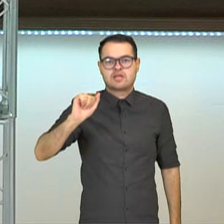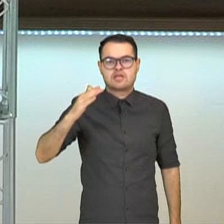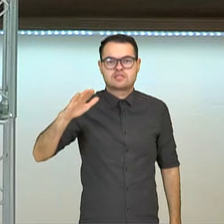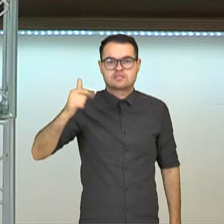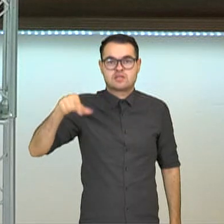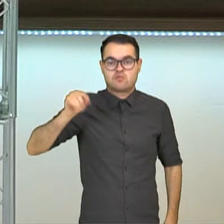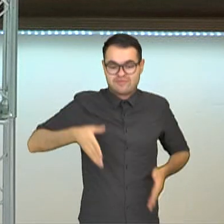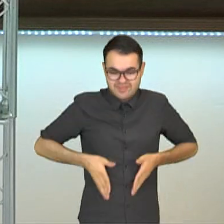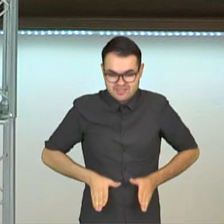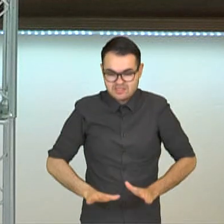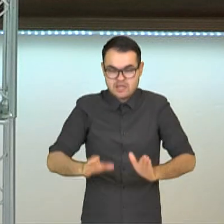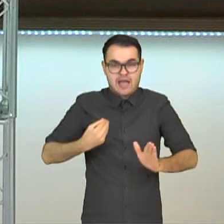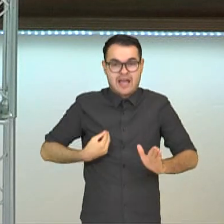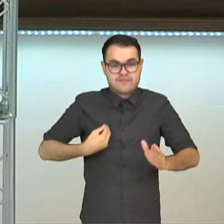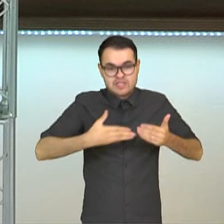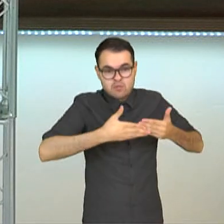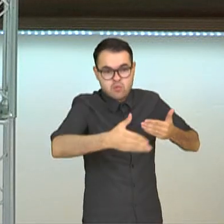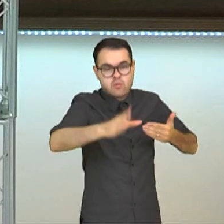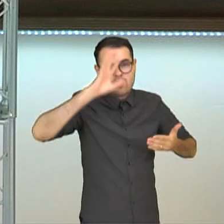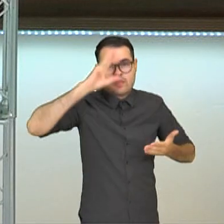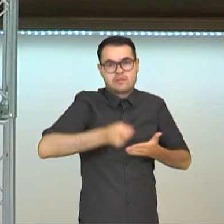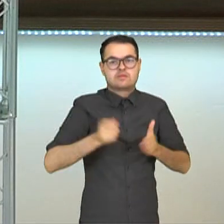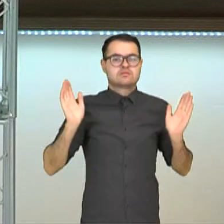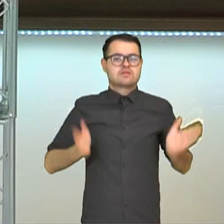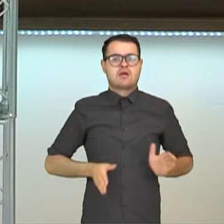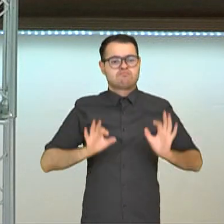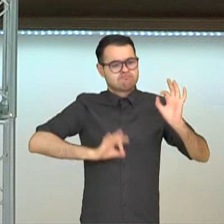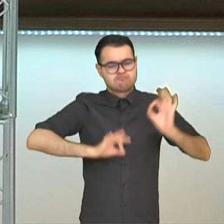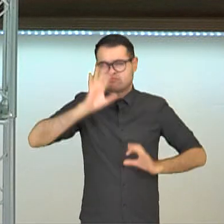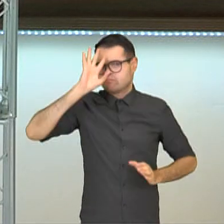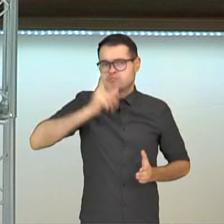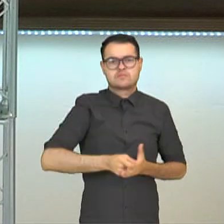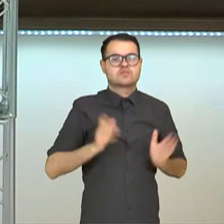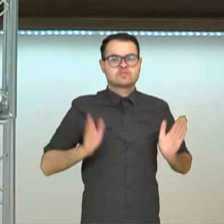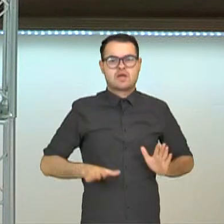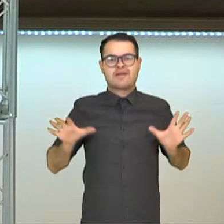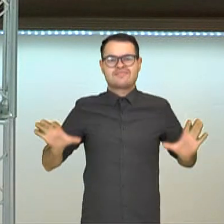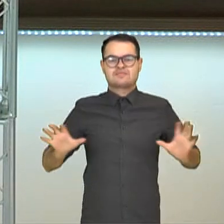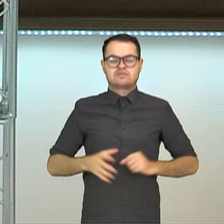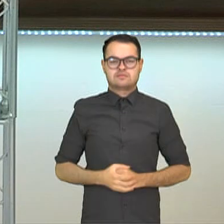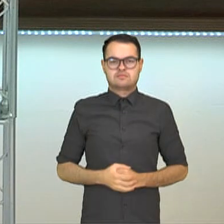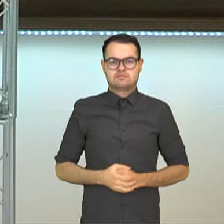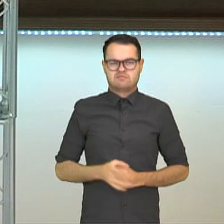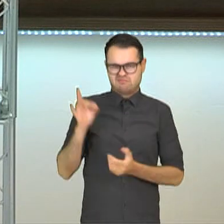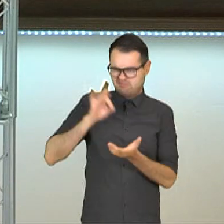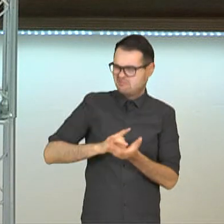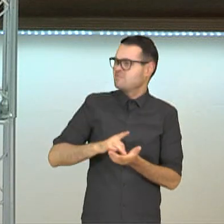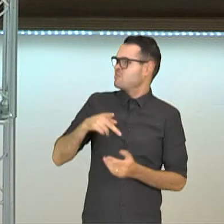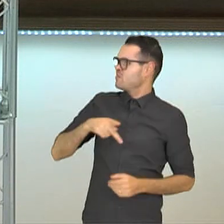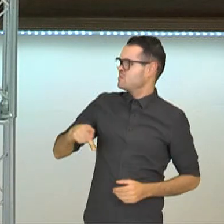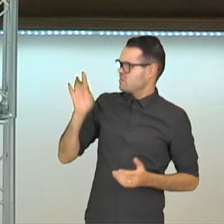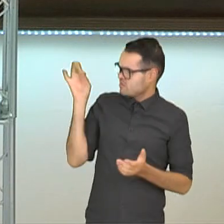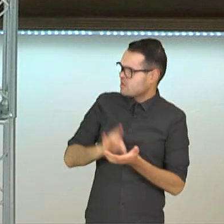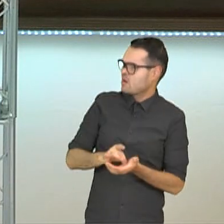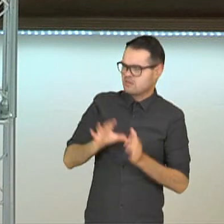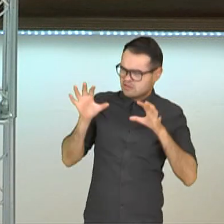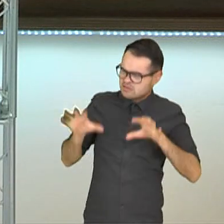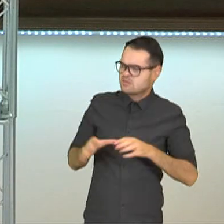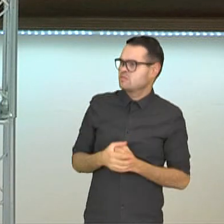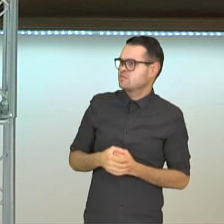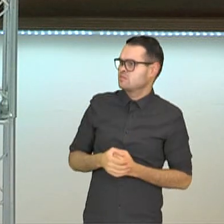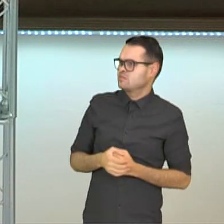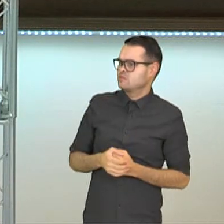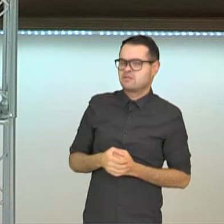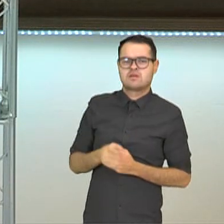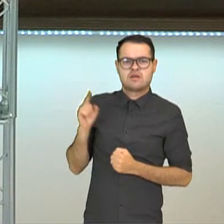já estivesse determinada. É isso que eles estão dizendo aqui no poema. Mas isso é verdade, professora? Essa questão